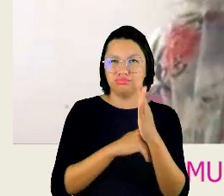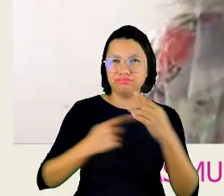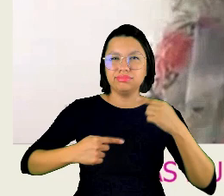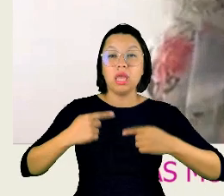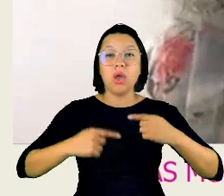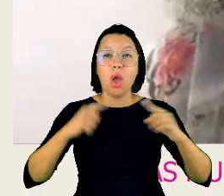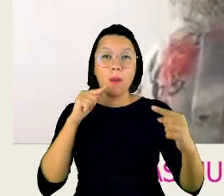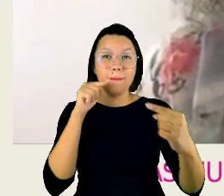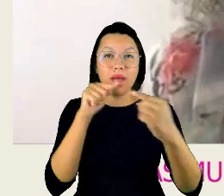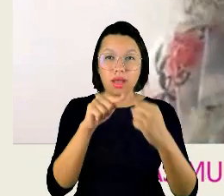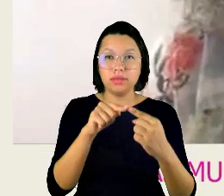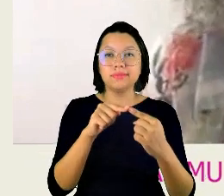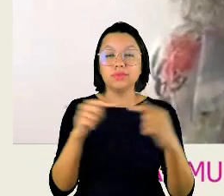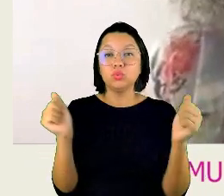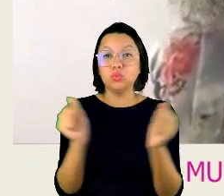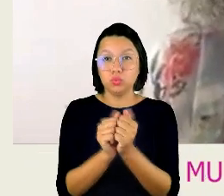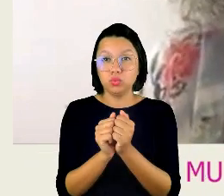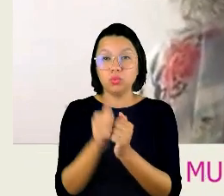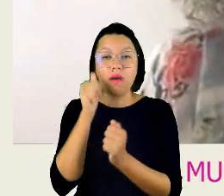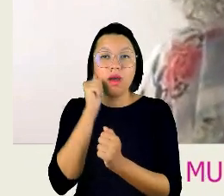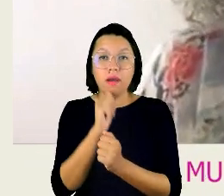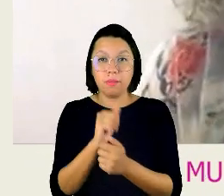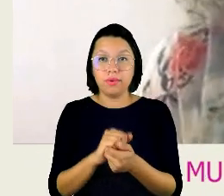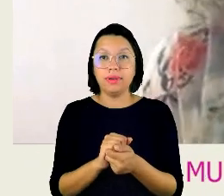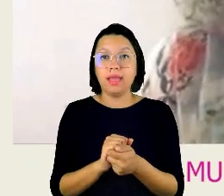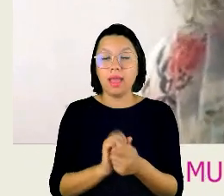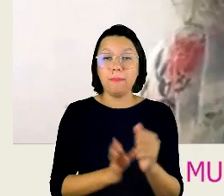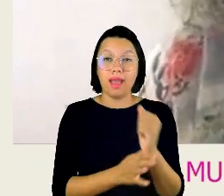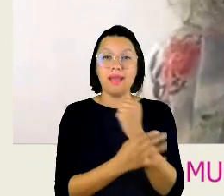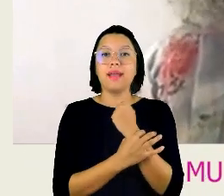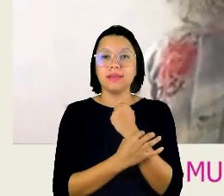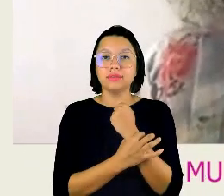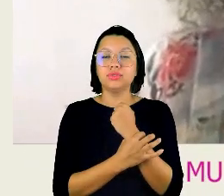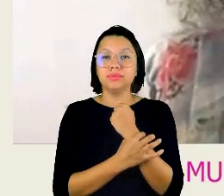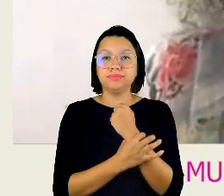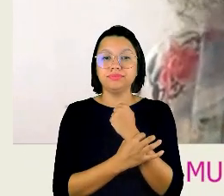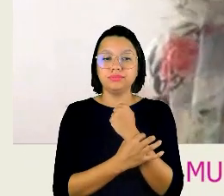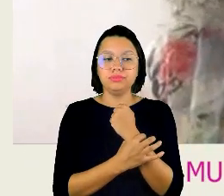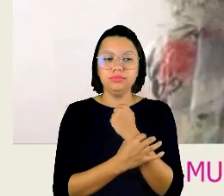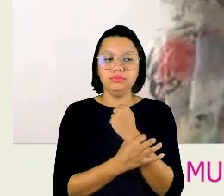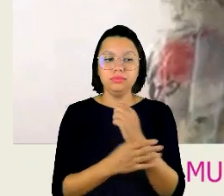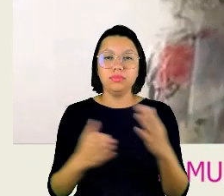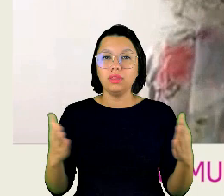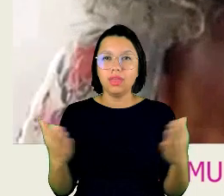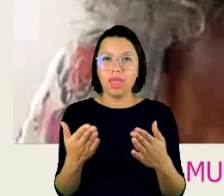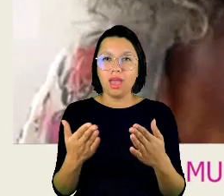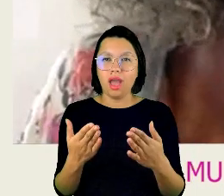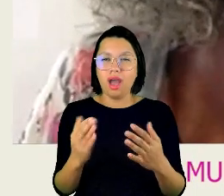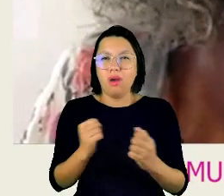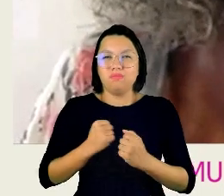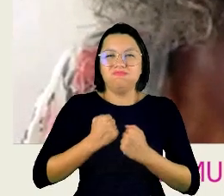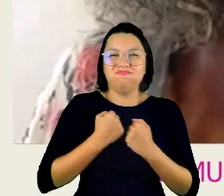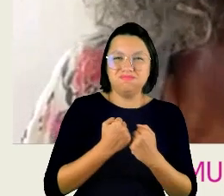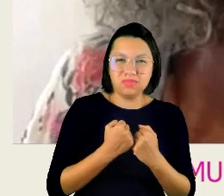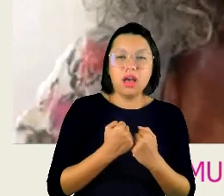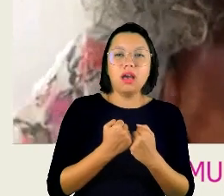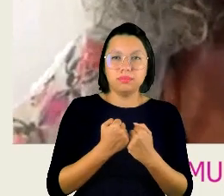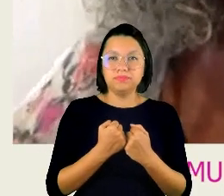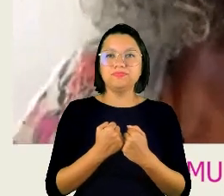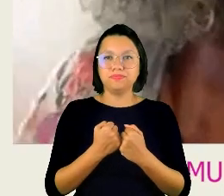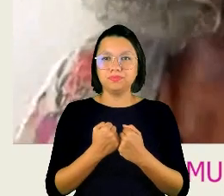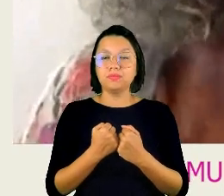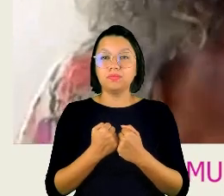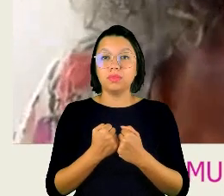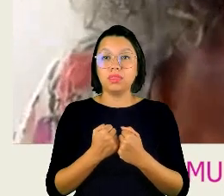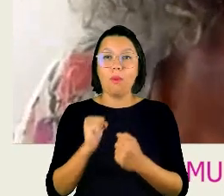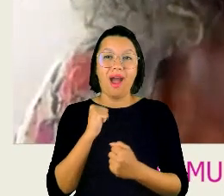políticas específicas junto às mulheres para garantir que essa sobrecarga não acabe se reverberando